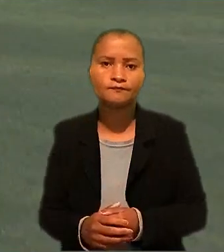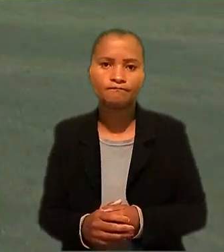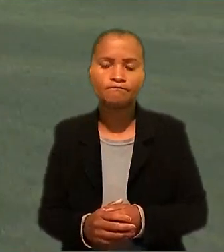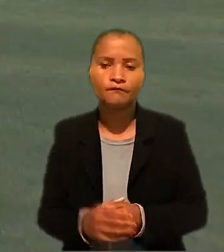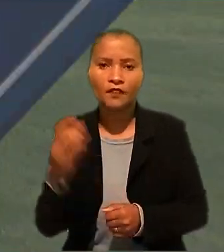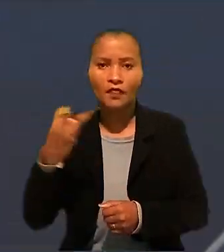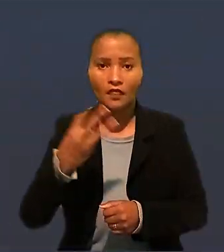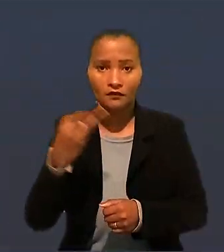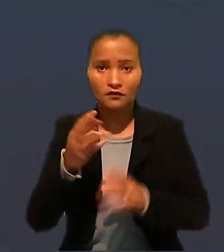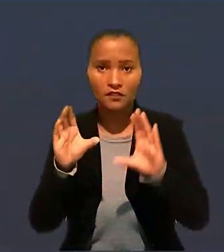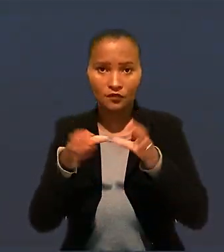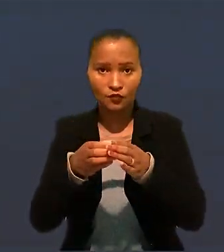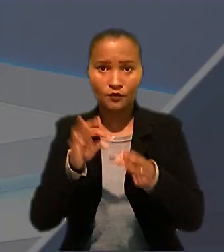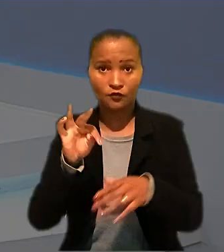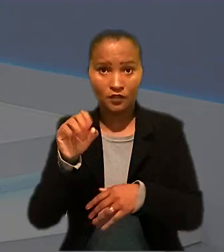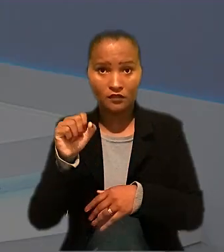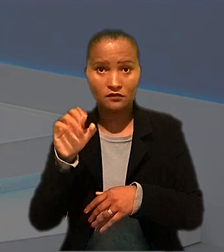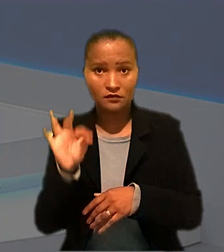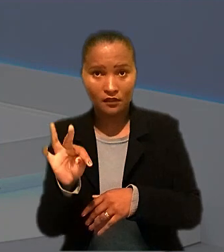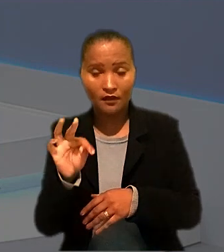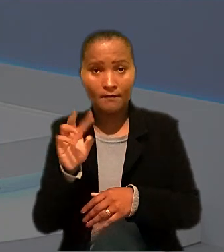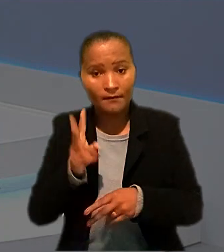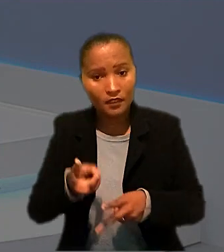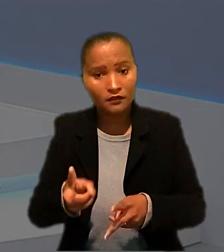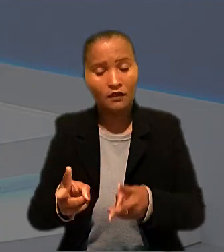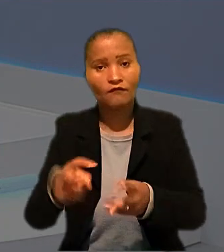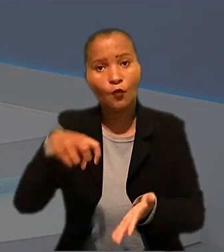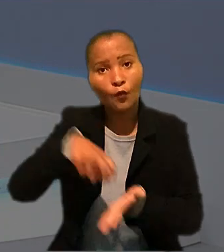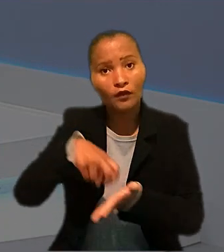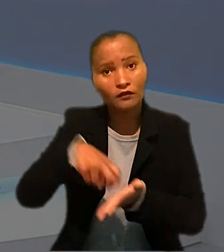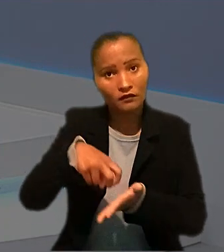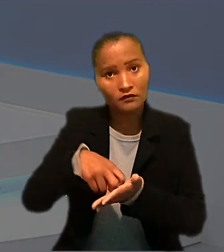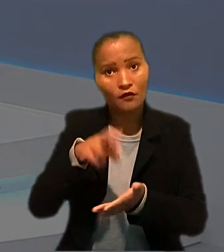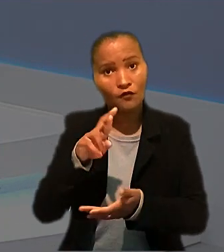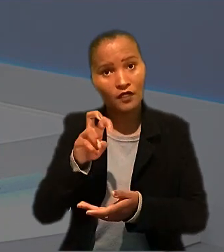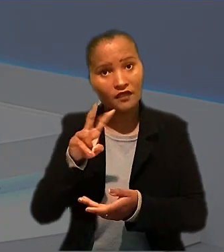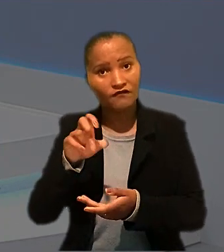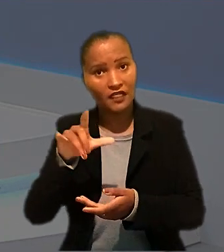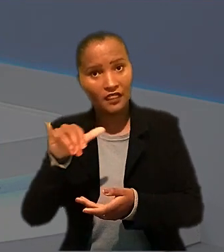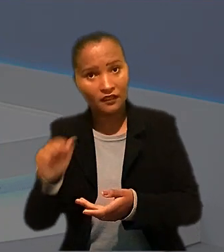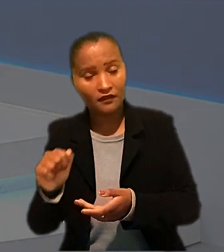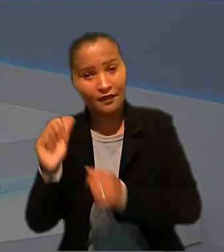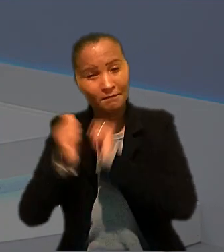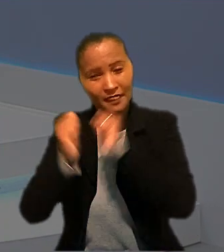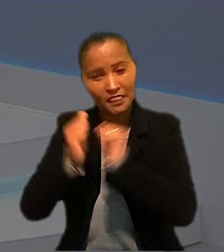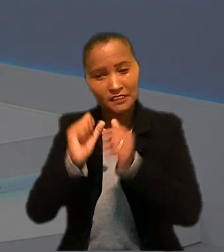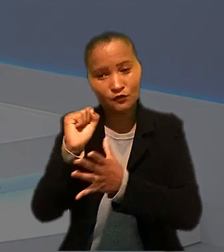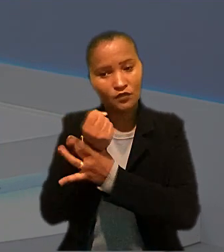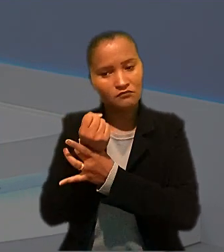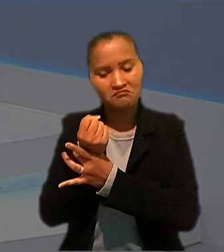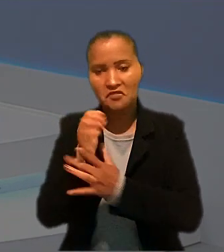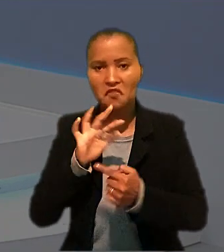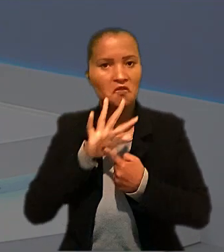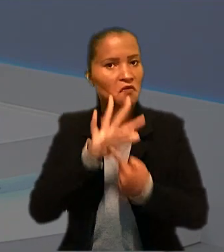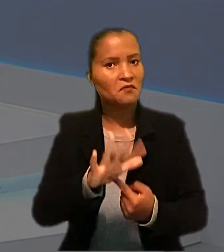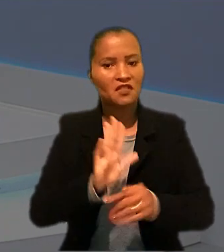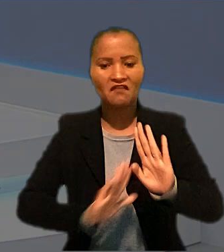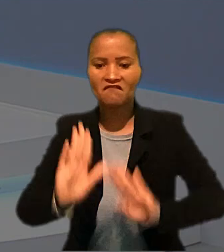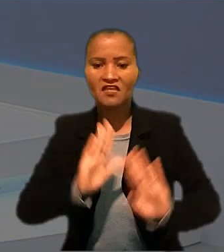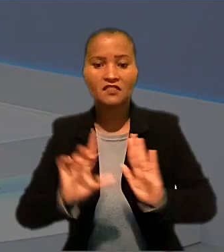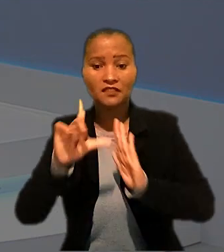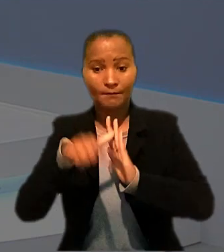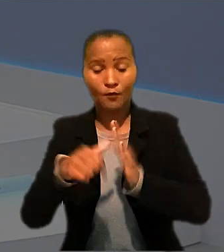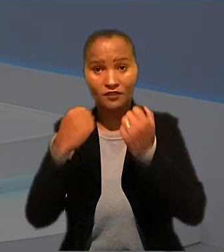unânime. E a 3ª turma do TST, Luana, manteve a condenação à revelia de uma empresa de segurança que